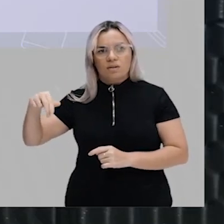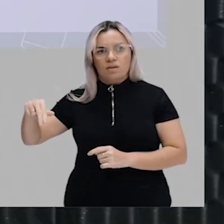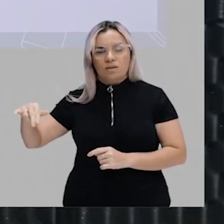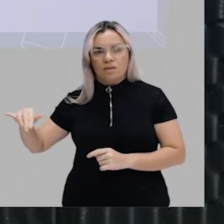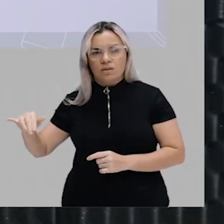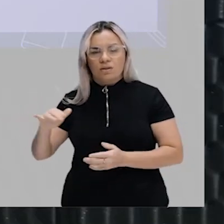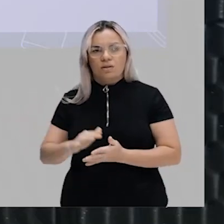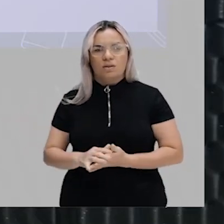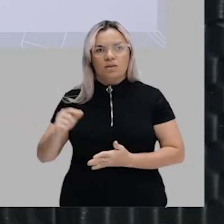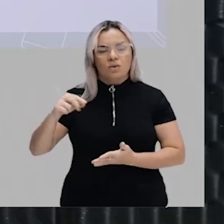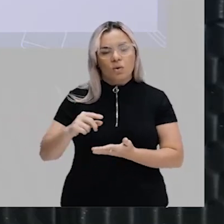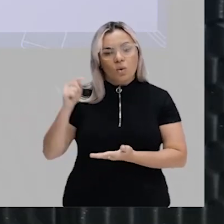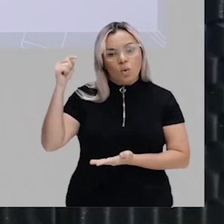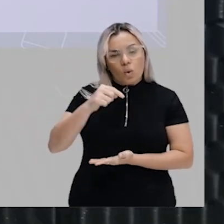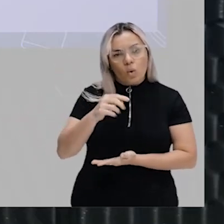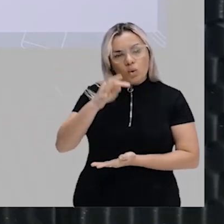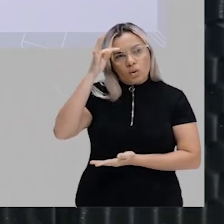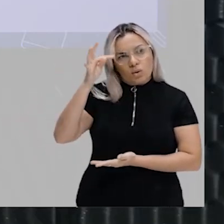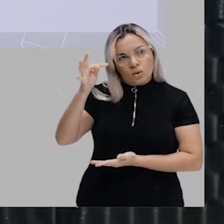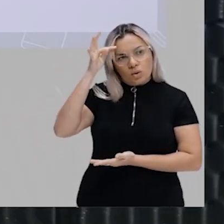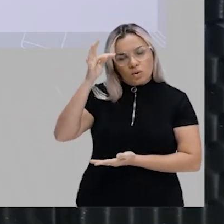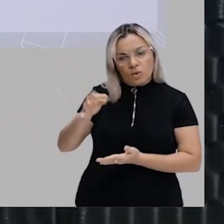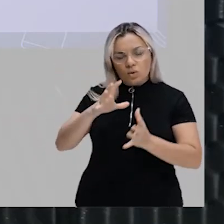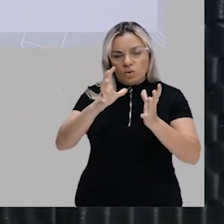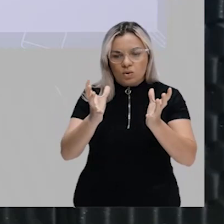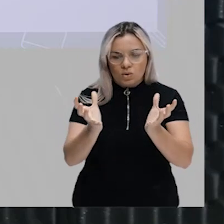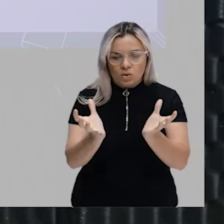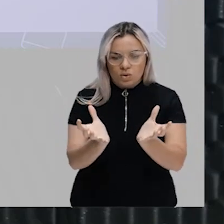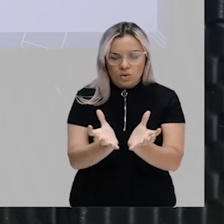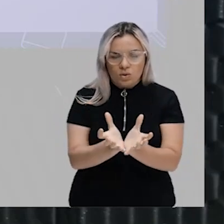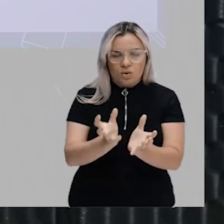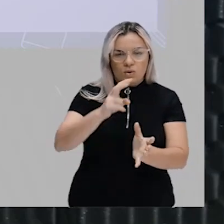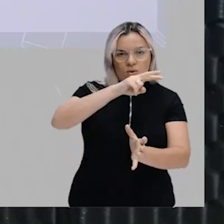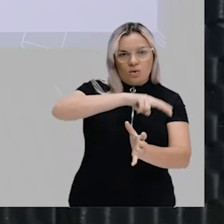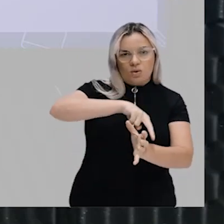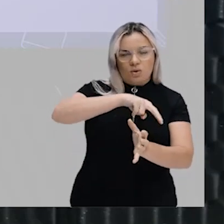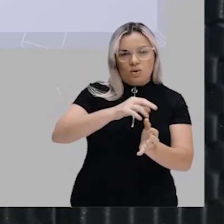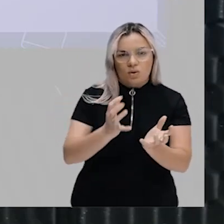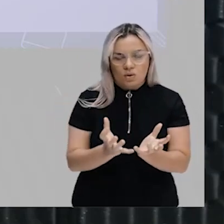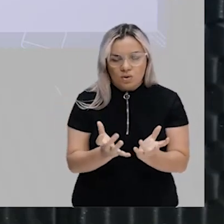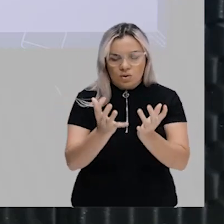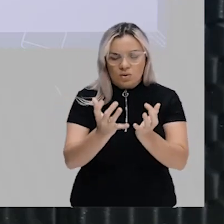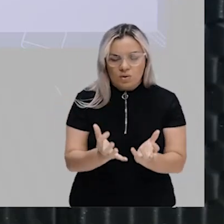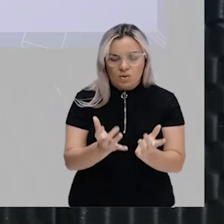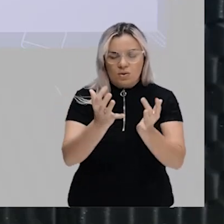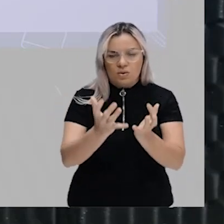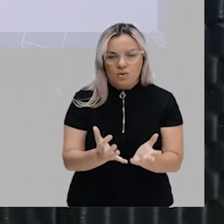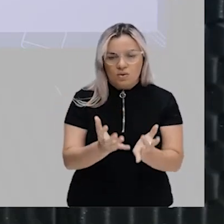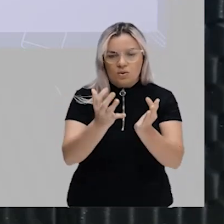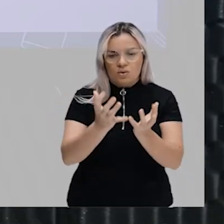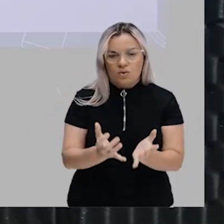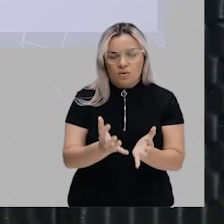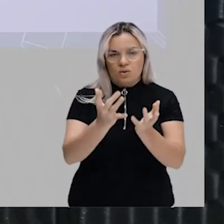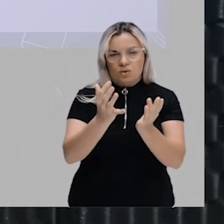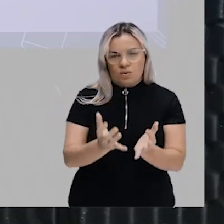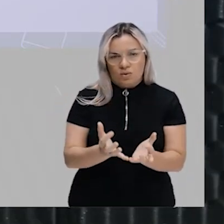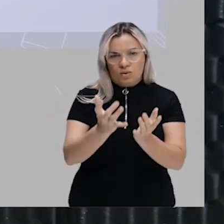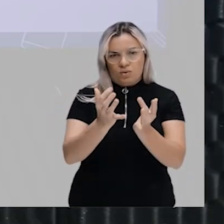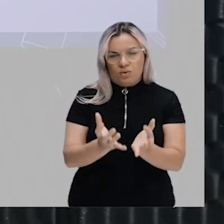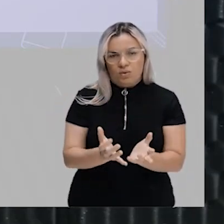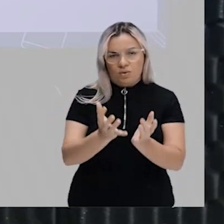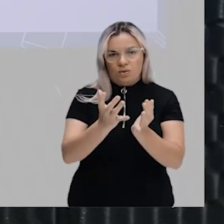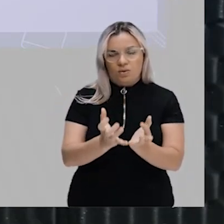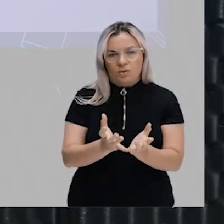dentro de tubos de vidro um caldo nutritivo. E aí ele ferveu aquele caldo nutritivo, deixou esse